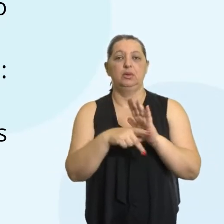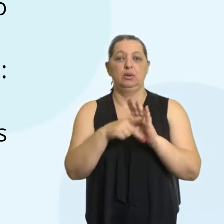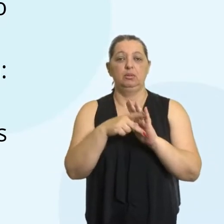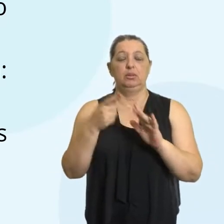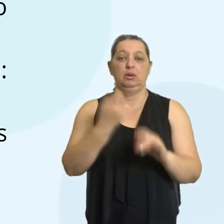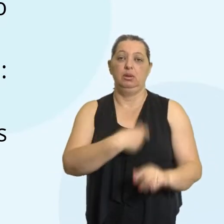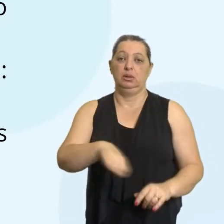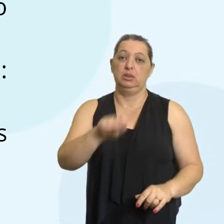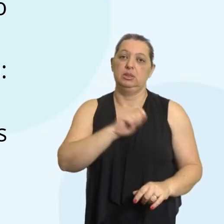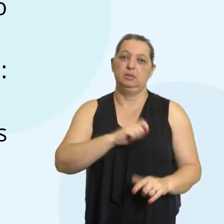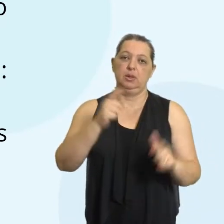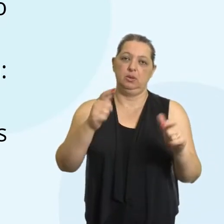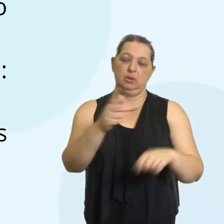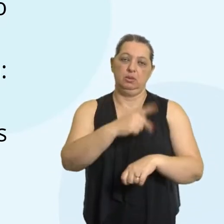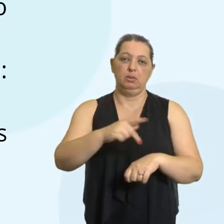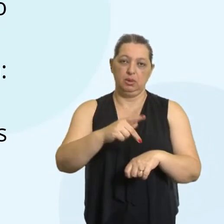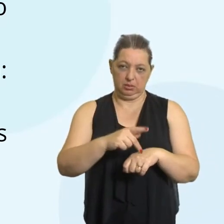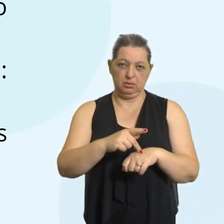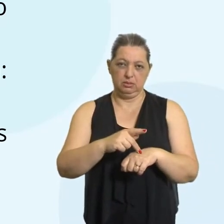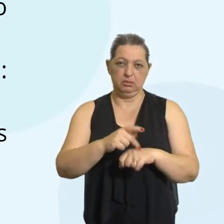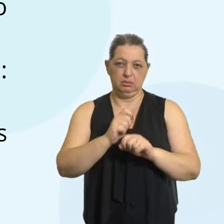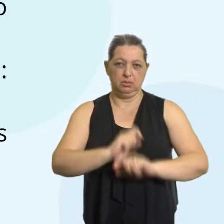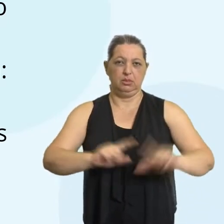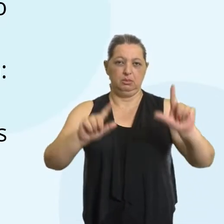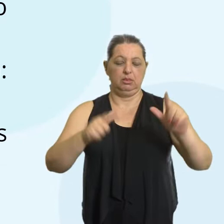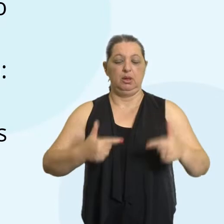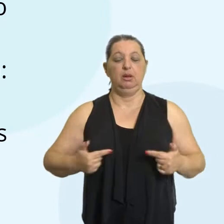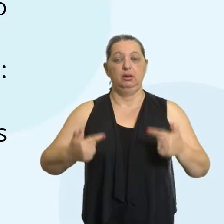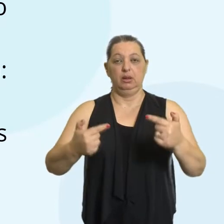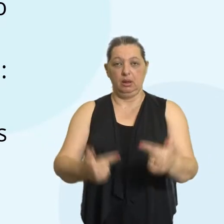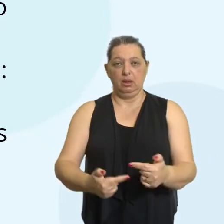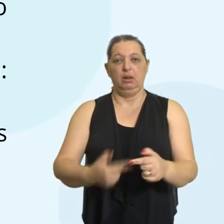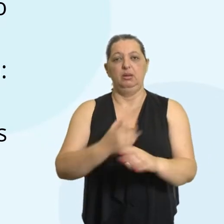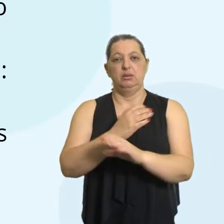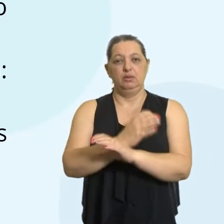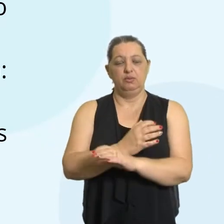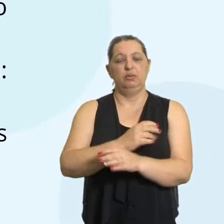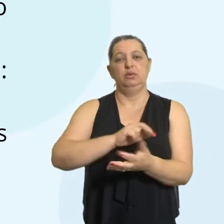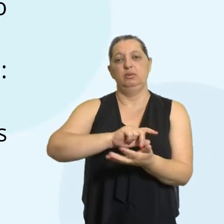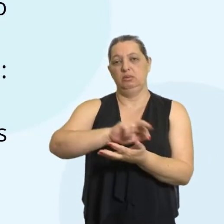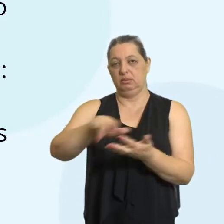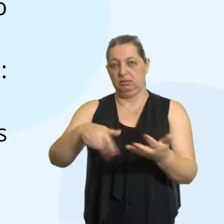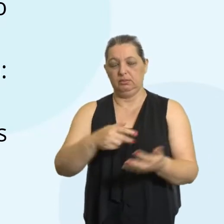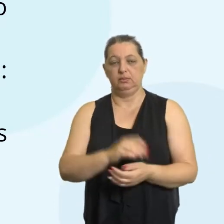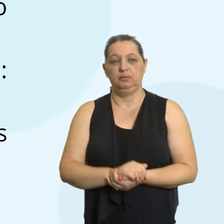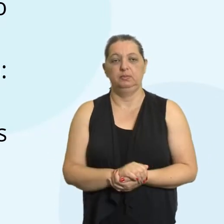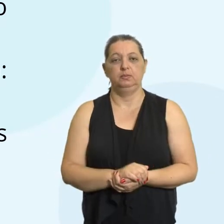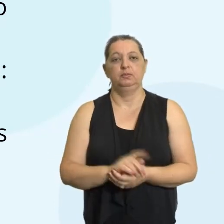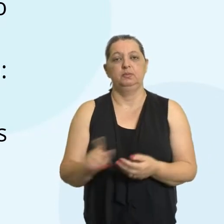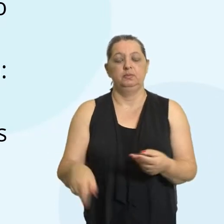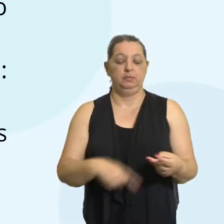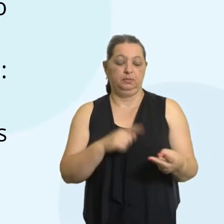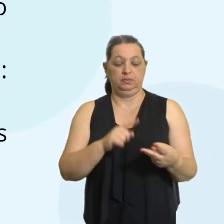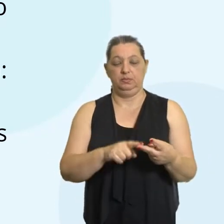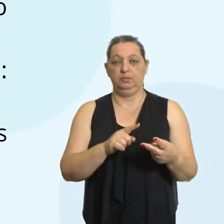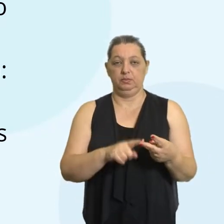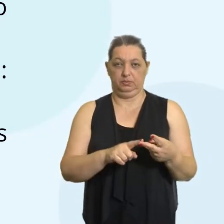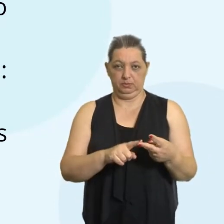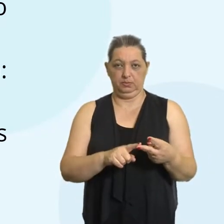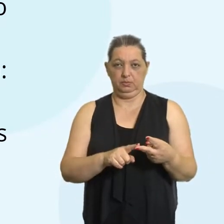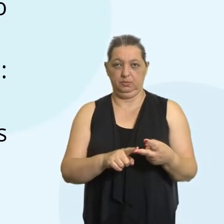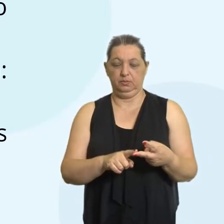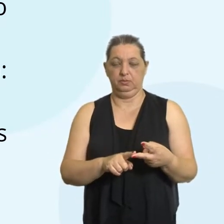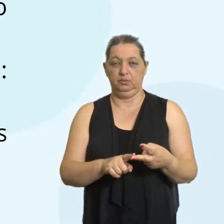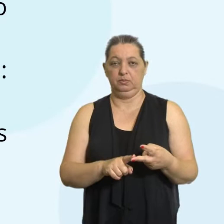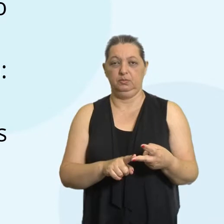da Espanha inclusive da guerra civil franquia e tudo mais o componente dois dessa unidade curricular que ele